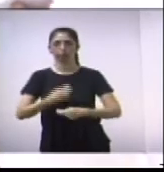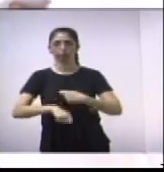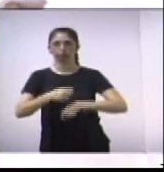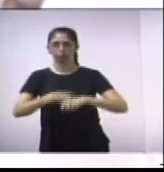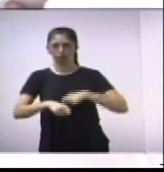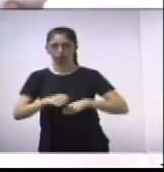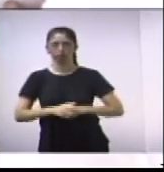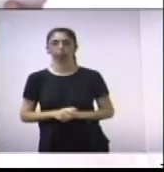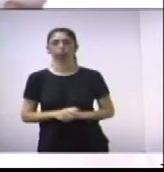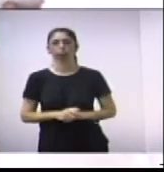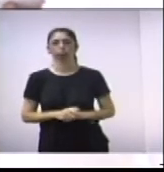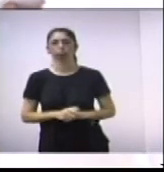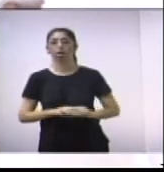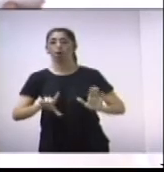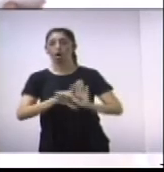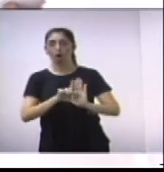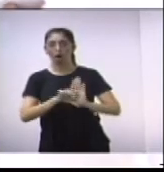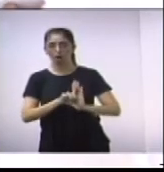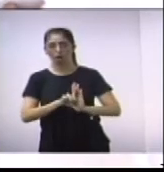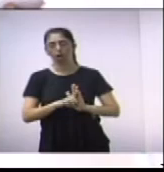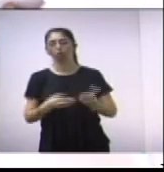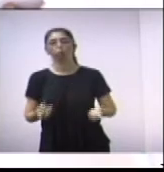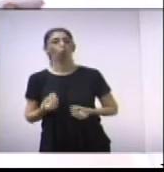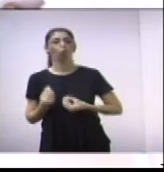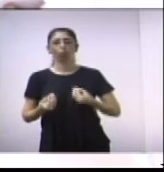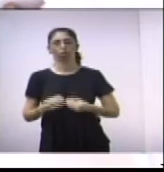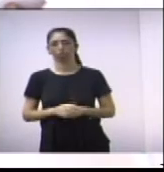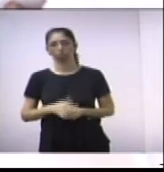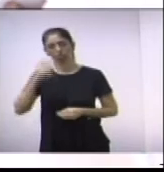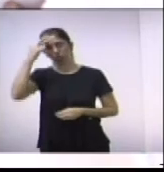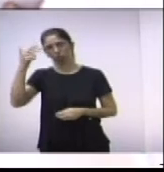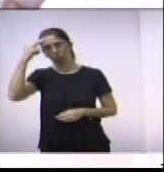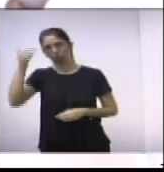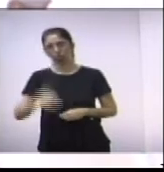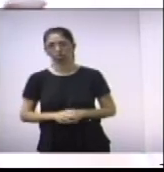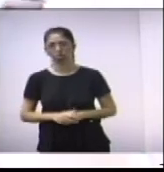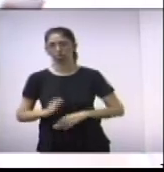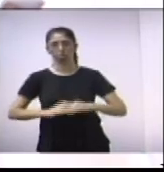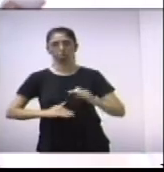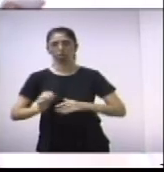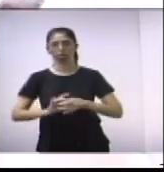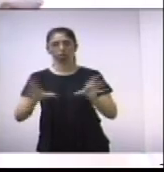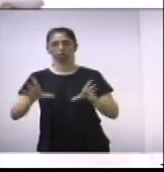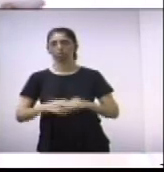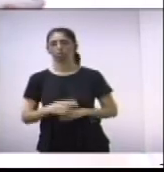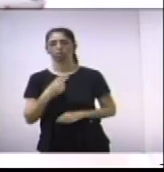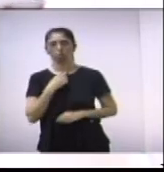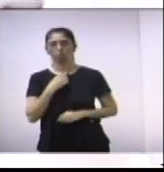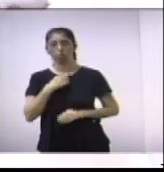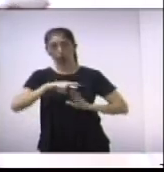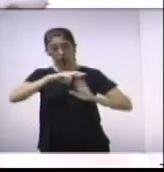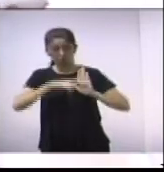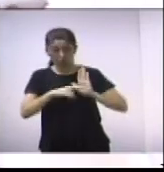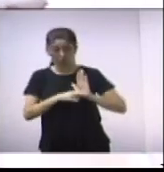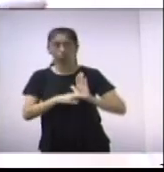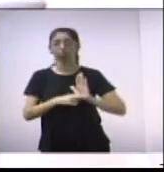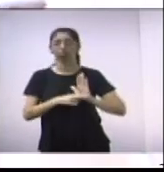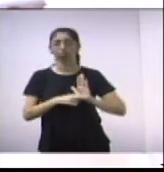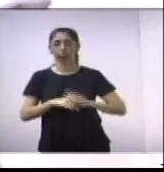cumprir formalmente a lei da frieza e da sua lesura, de sua letra. É necessário que